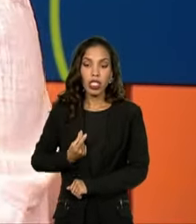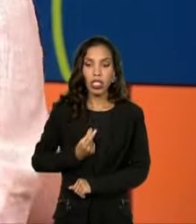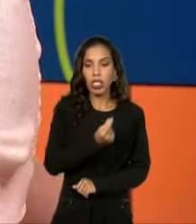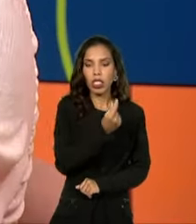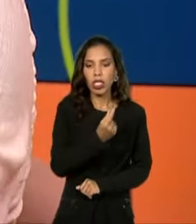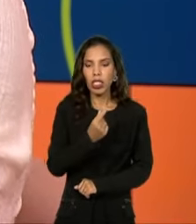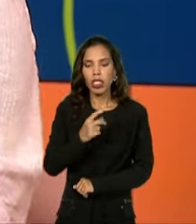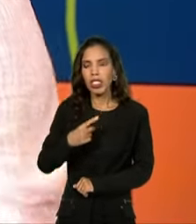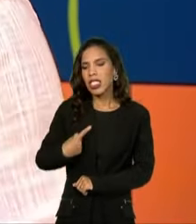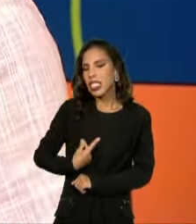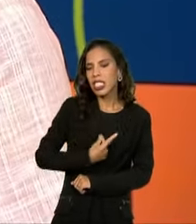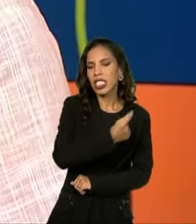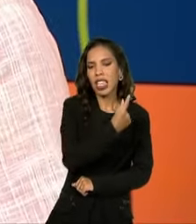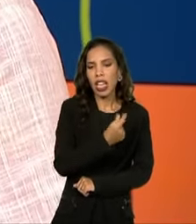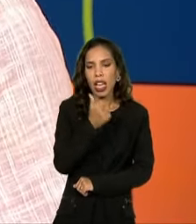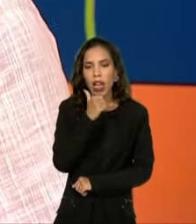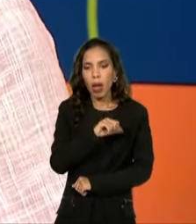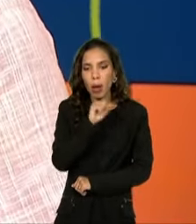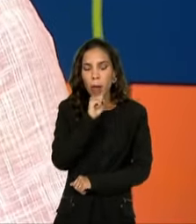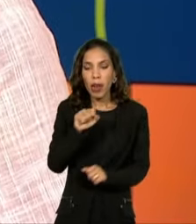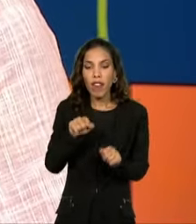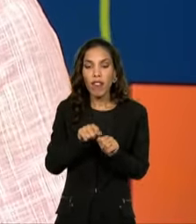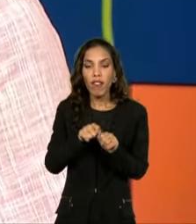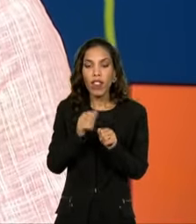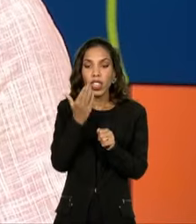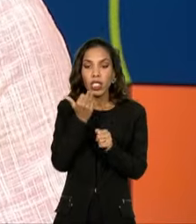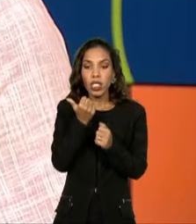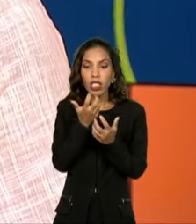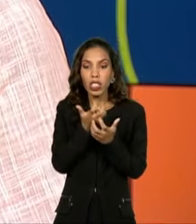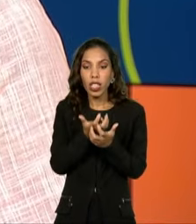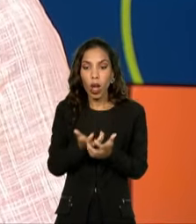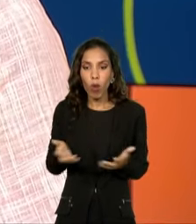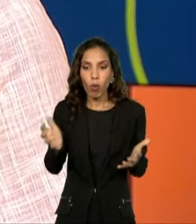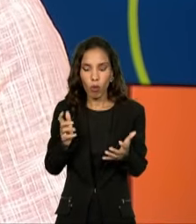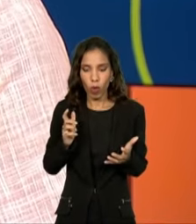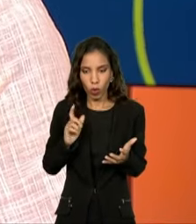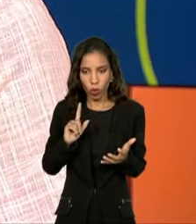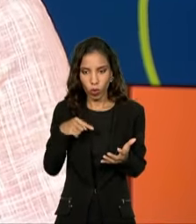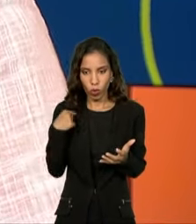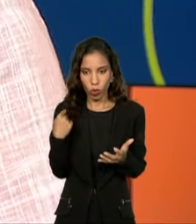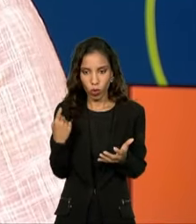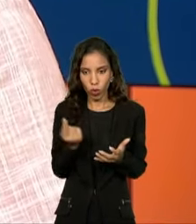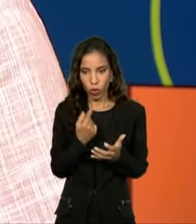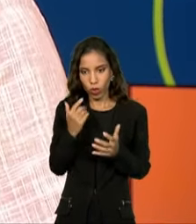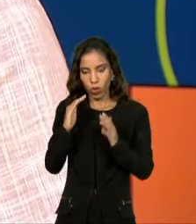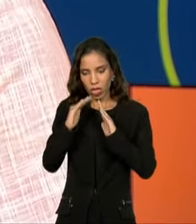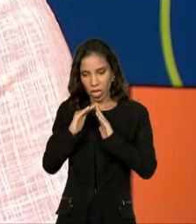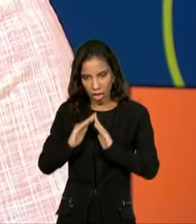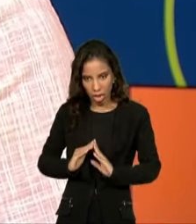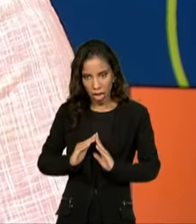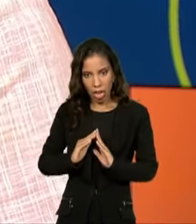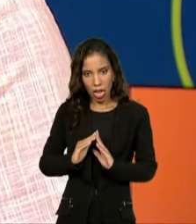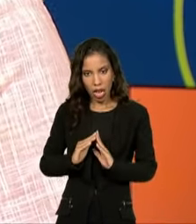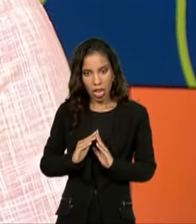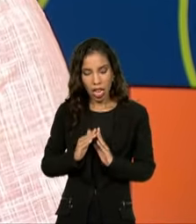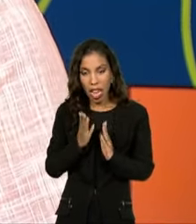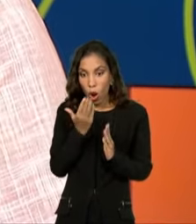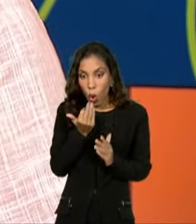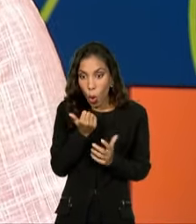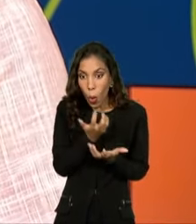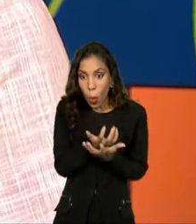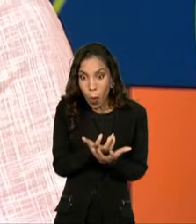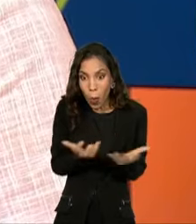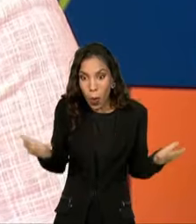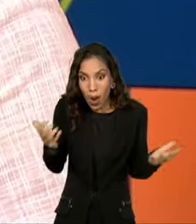no dia seguinte, a mãe dela fez um almoço para a gente na casa, assim. Era uma quantidade de comida